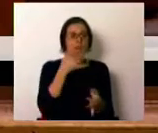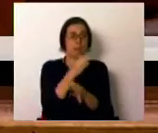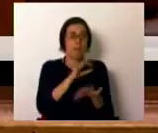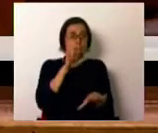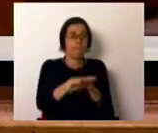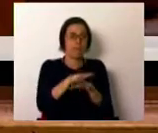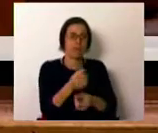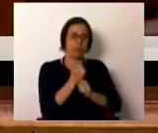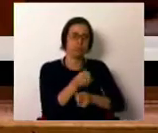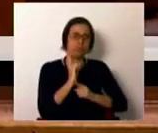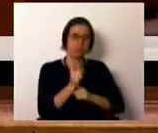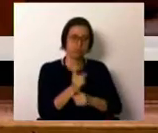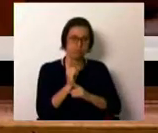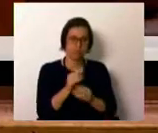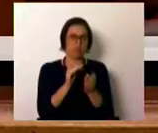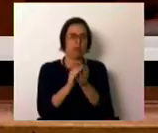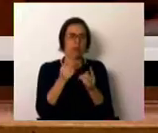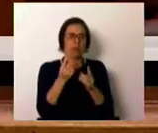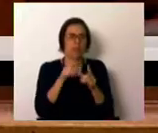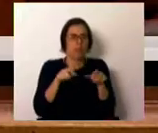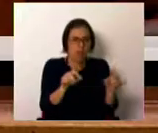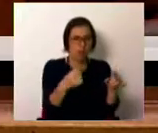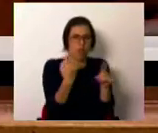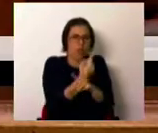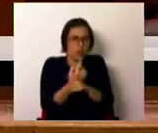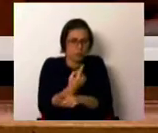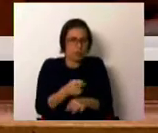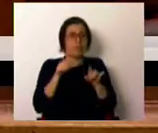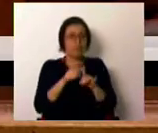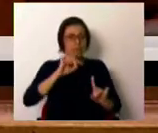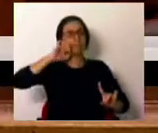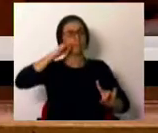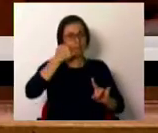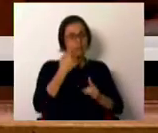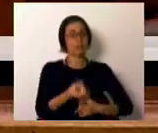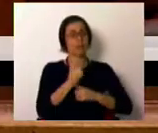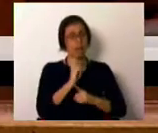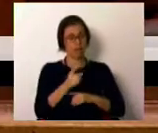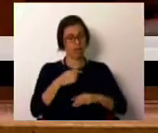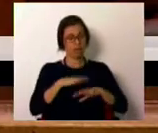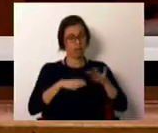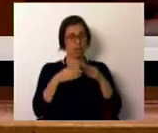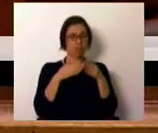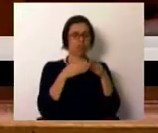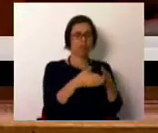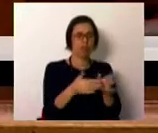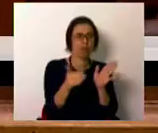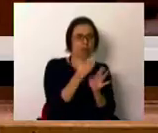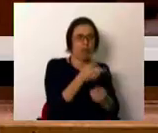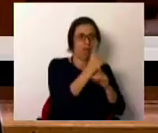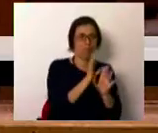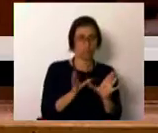excelente peixe, moluscos e bivalves e que, portanto, afetará a pesca artesanal da região